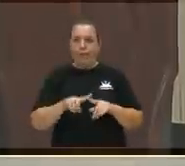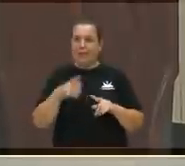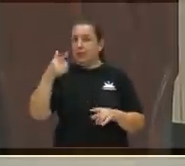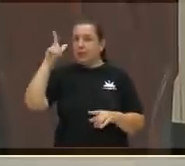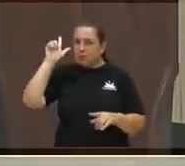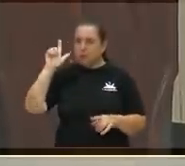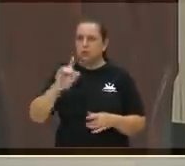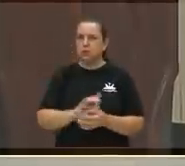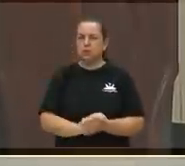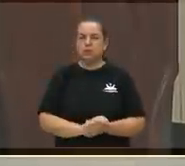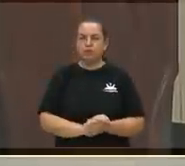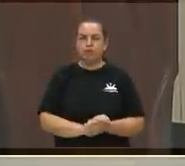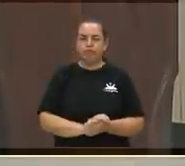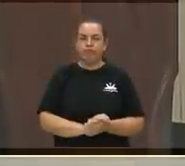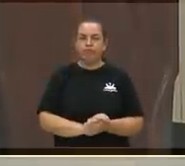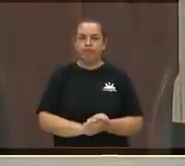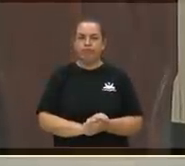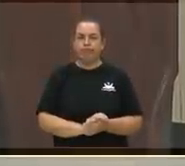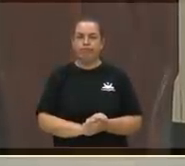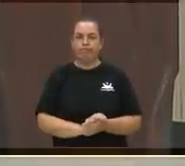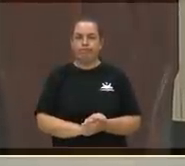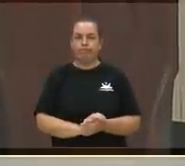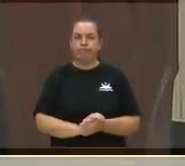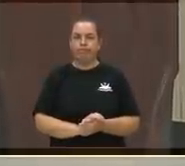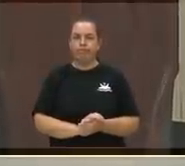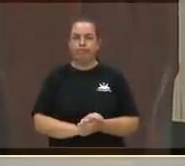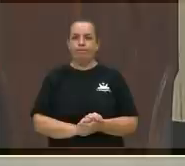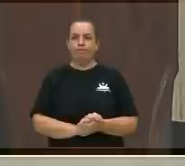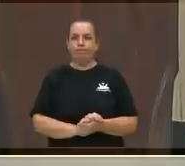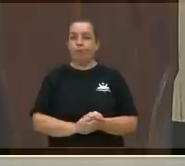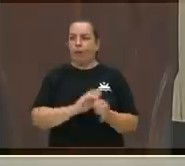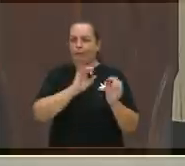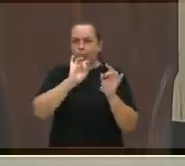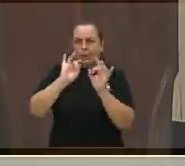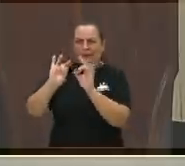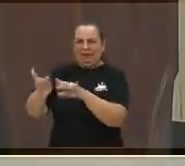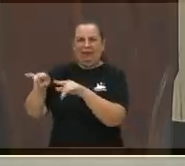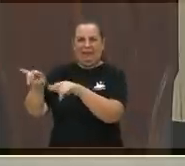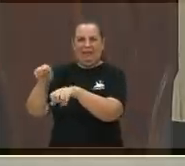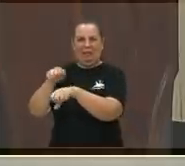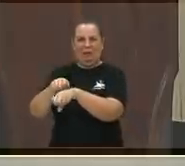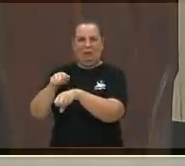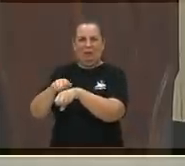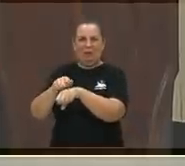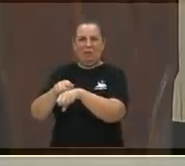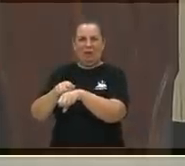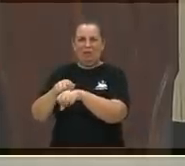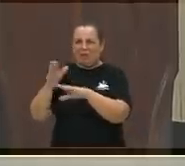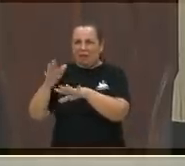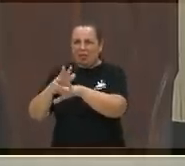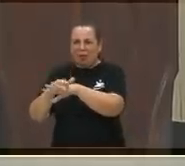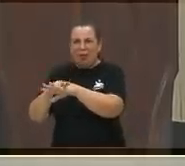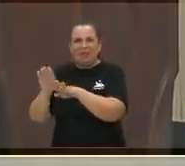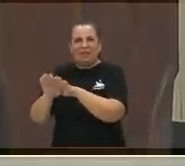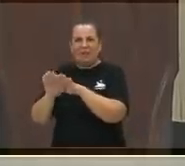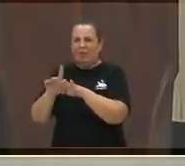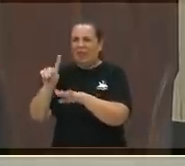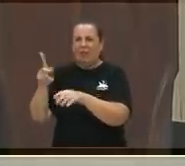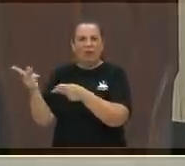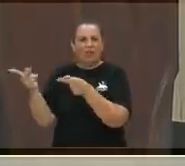antes o pico cheios na pobreza quando na doença deixei de